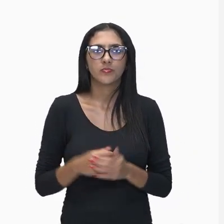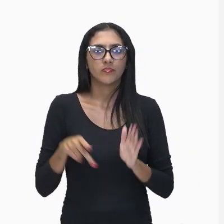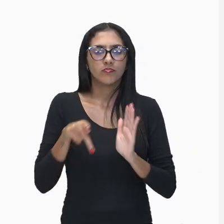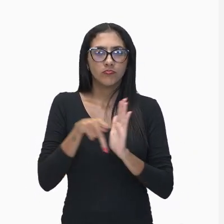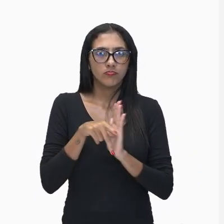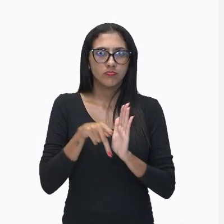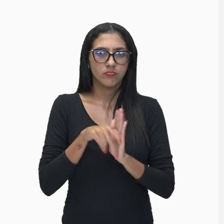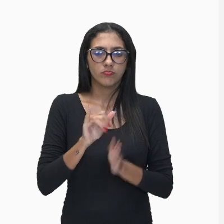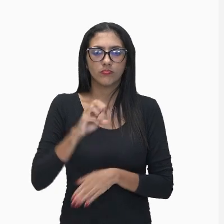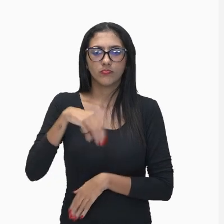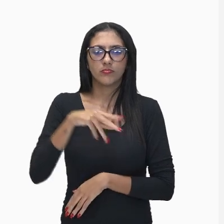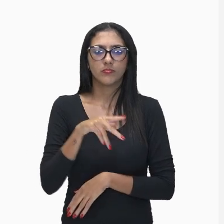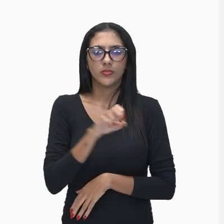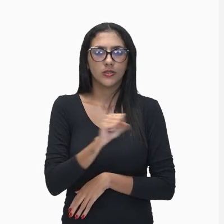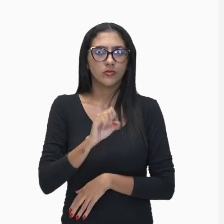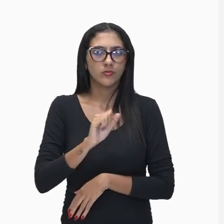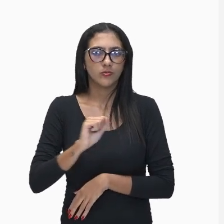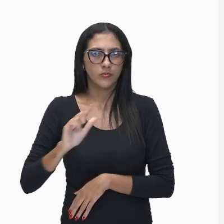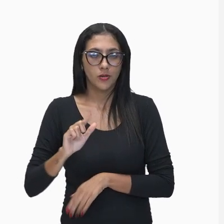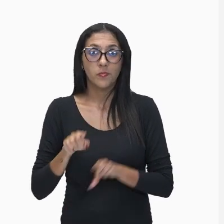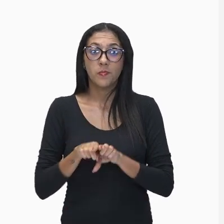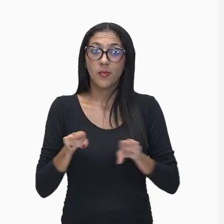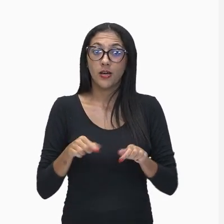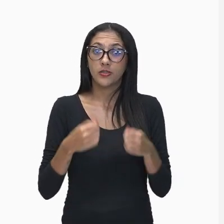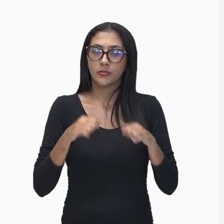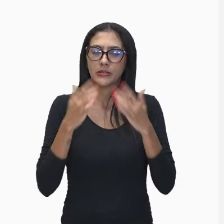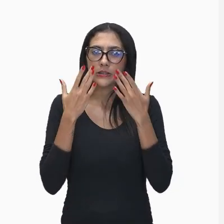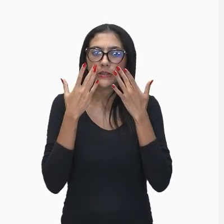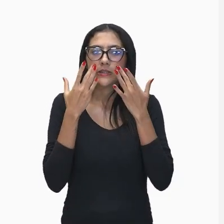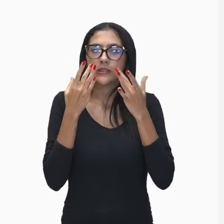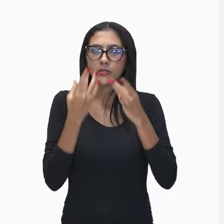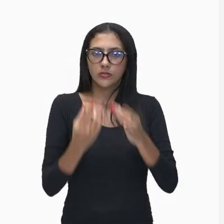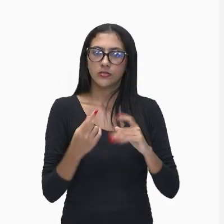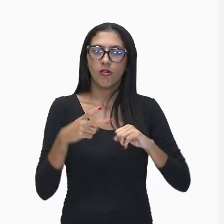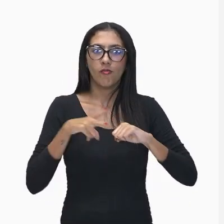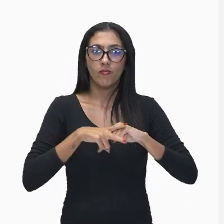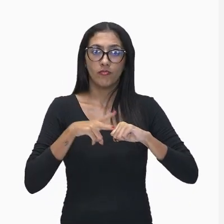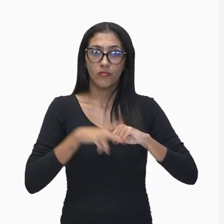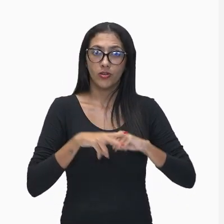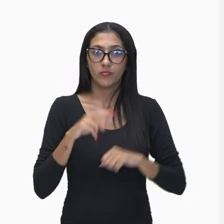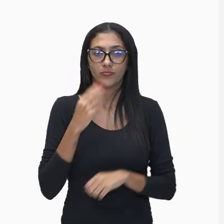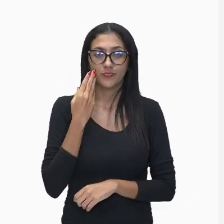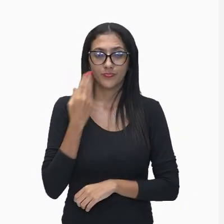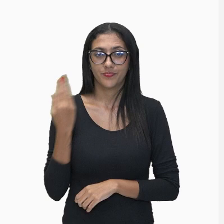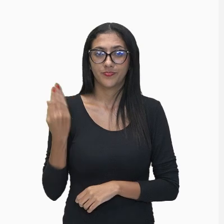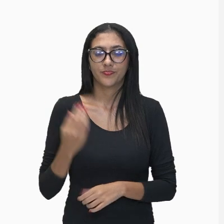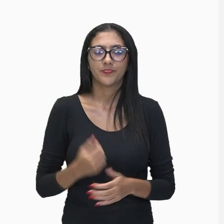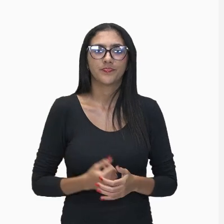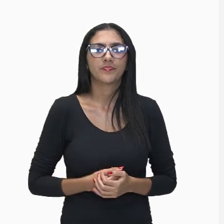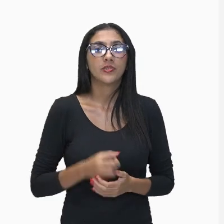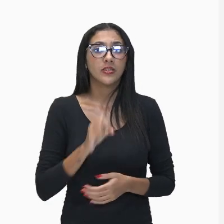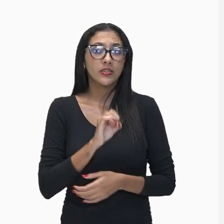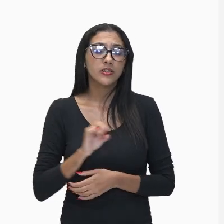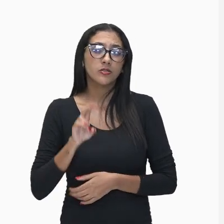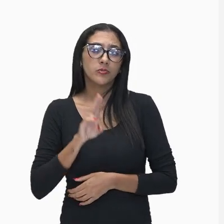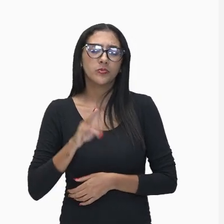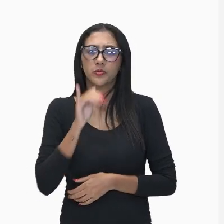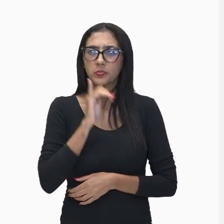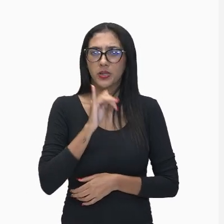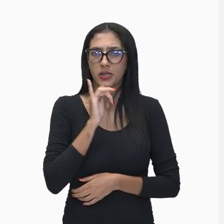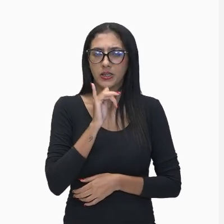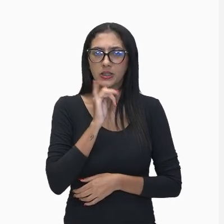para um ponto com relação ao verbo haver. Então, observando aqui. Quando utilizado no sentido de